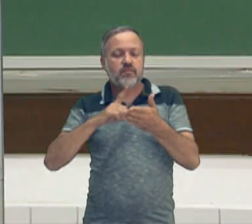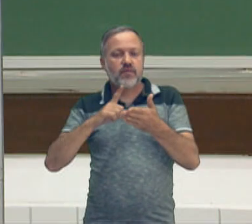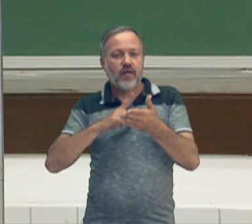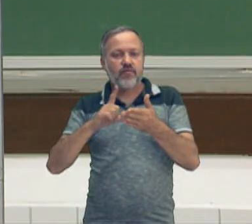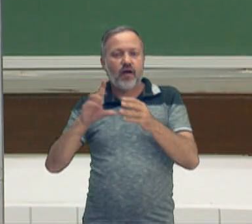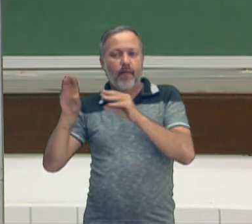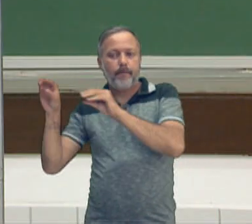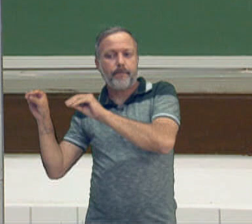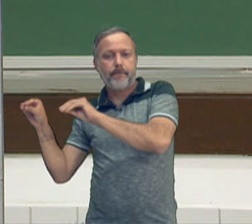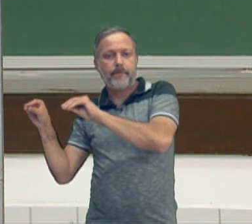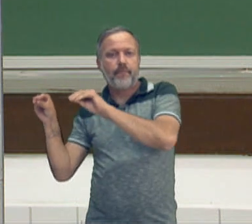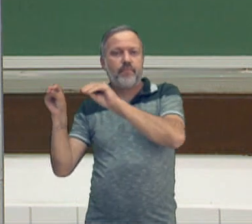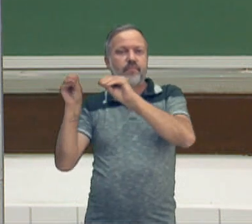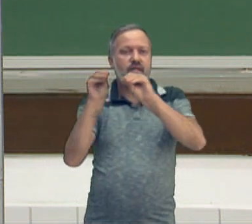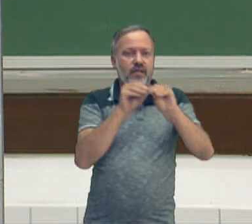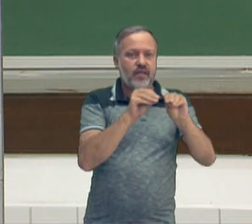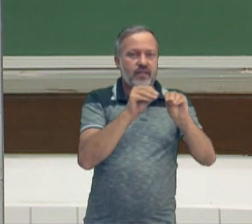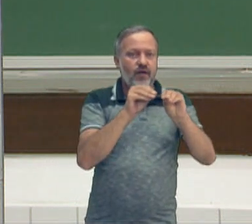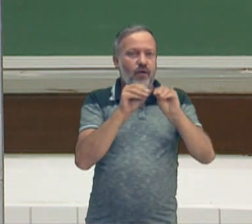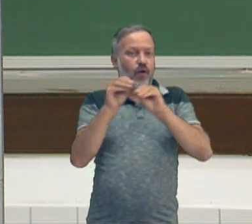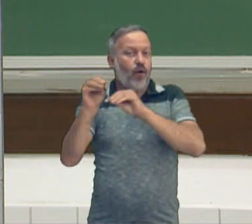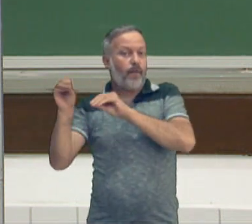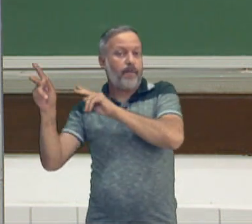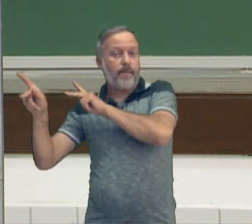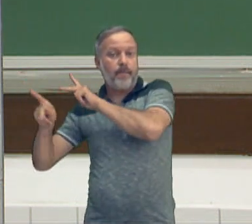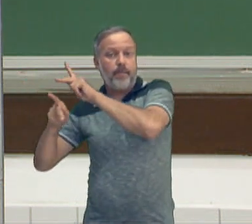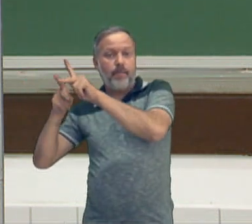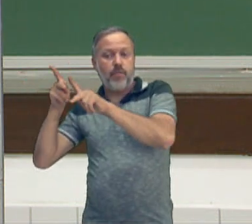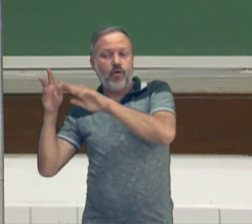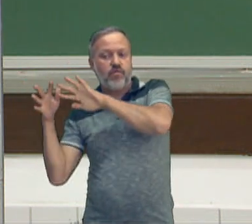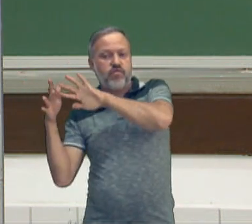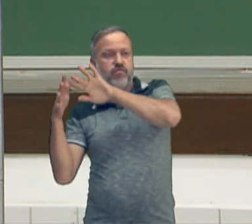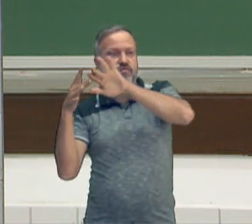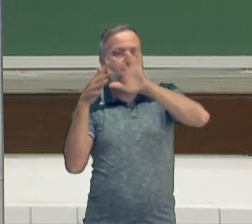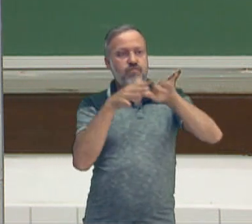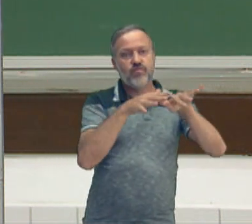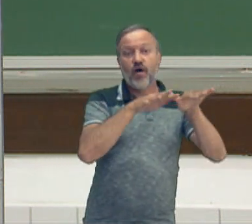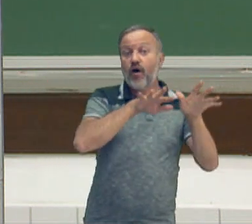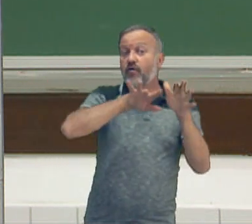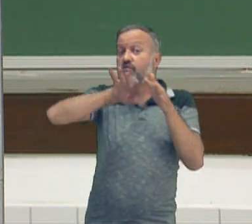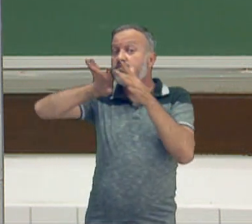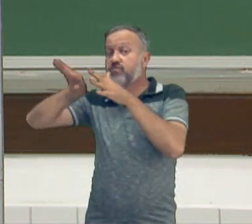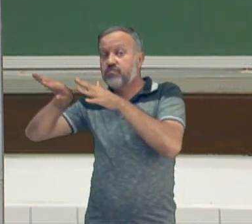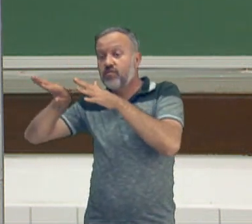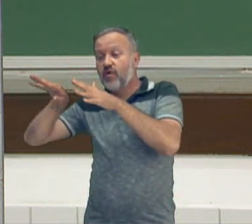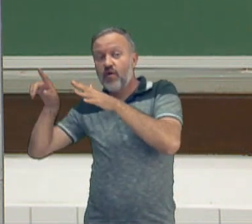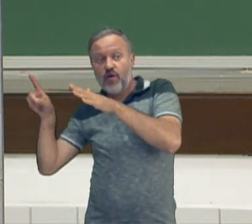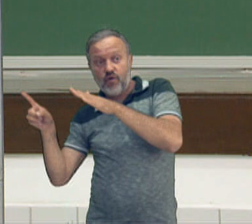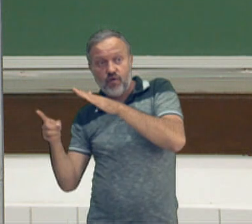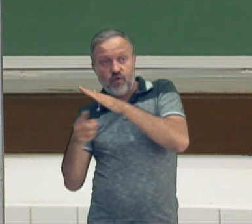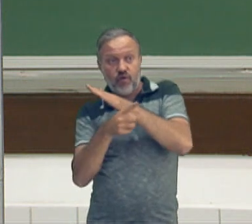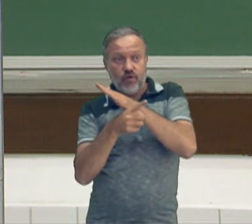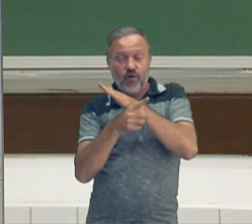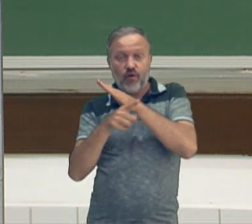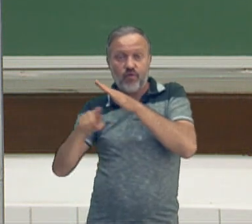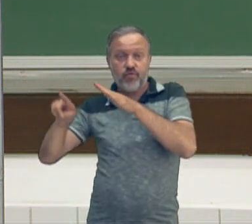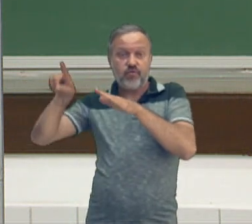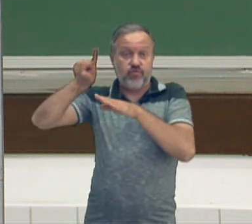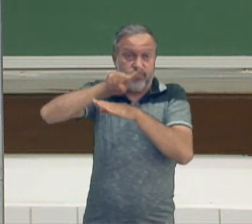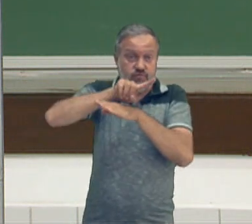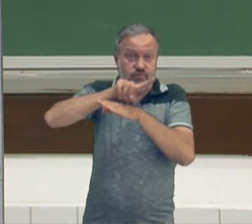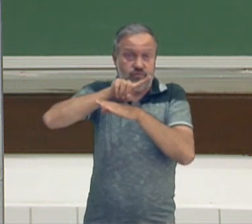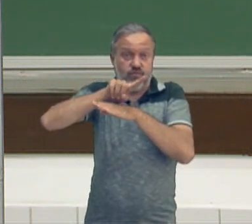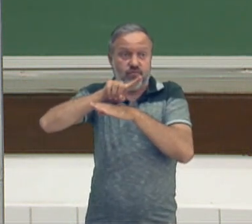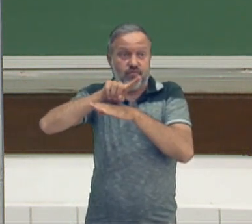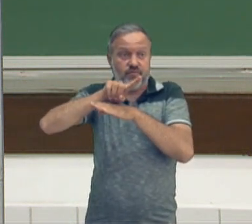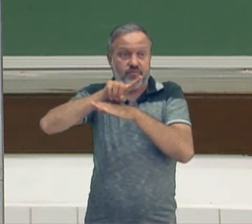ocorre de uma maneira bastante dinâmica. Não está nada parado. Veja, Você tem áreas,